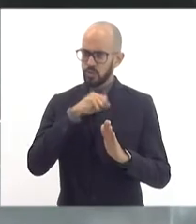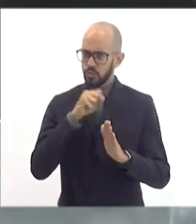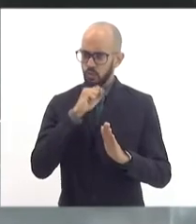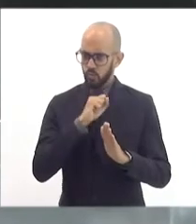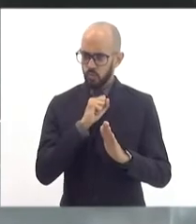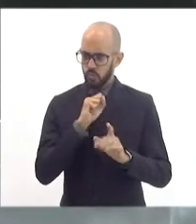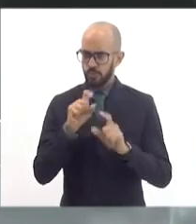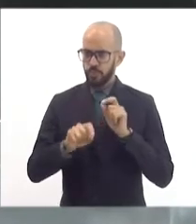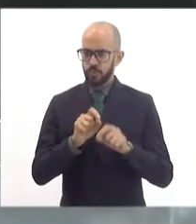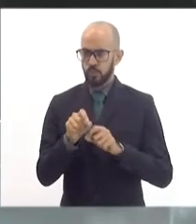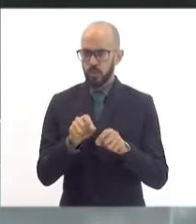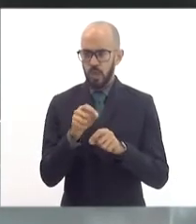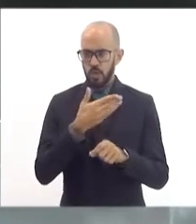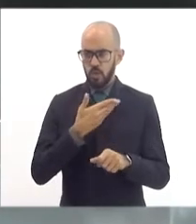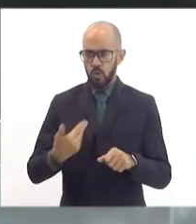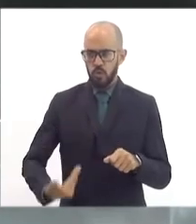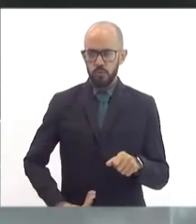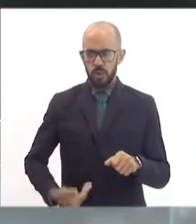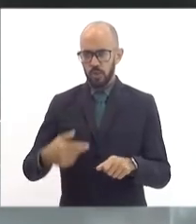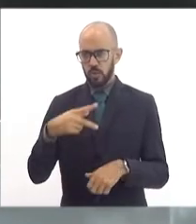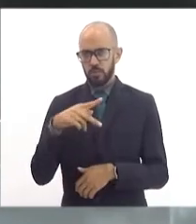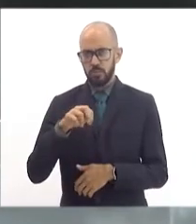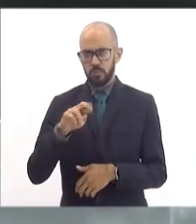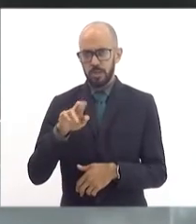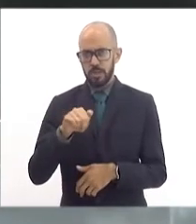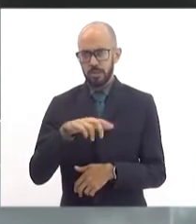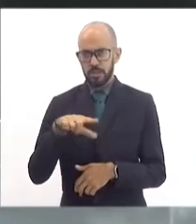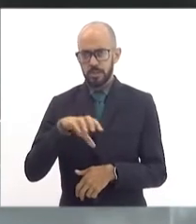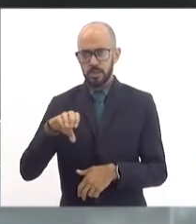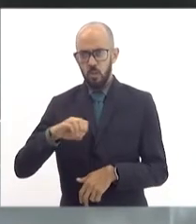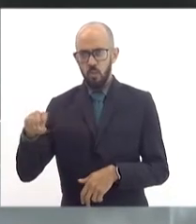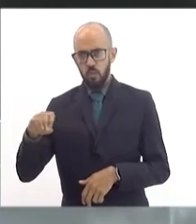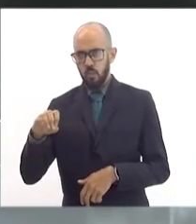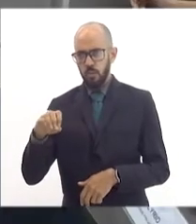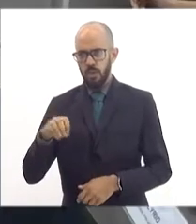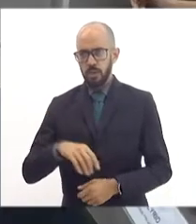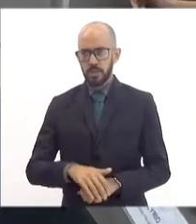né, que no governo do Pezão,